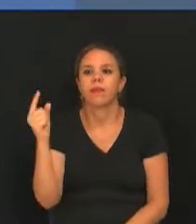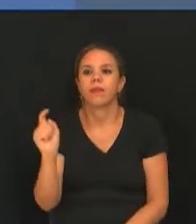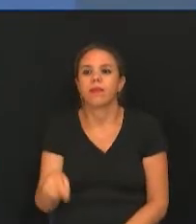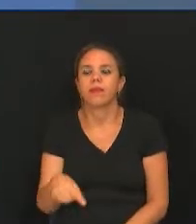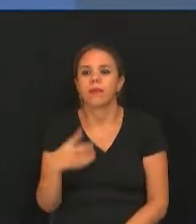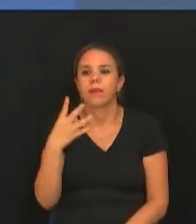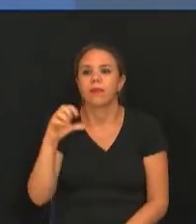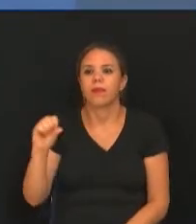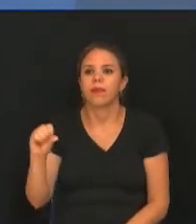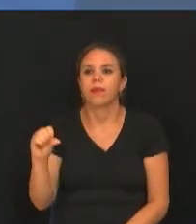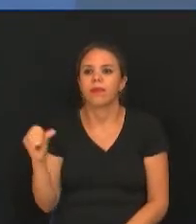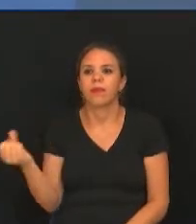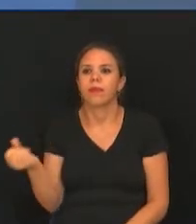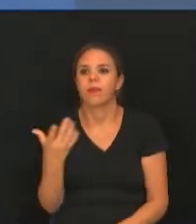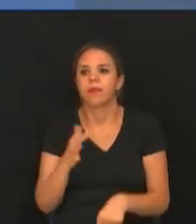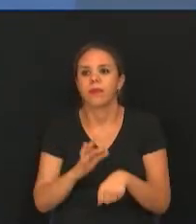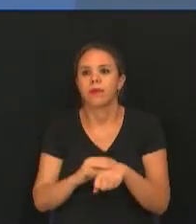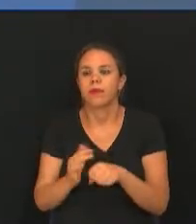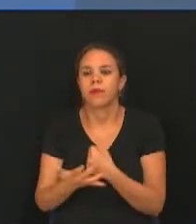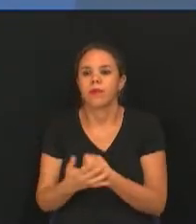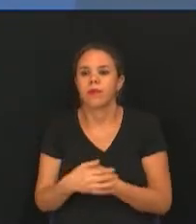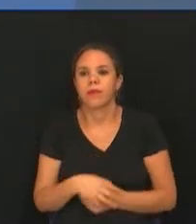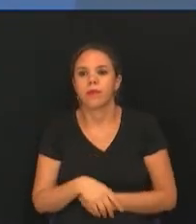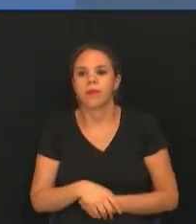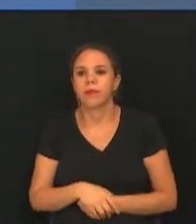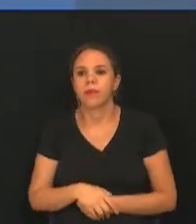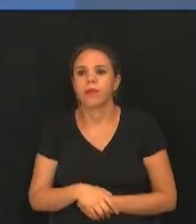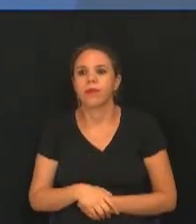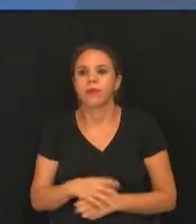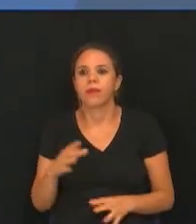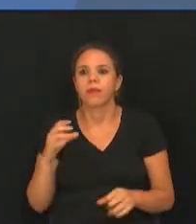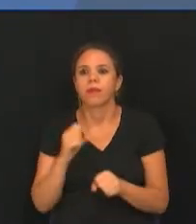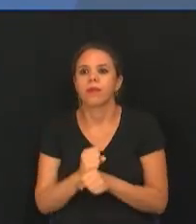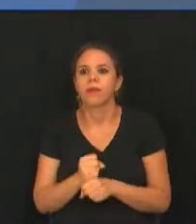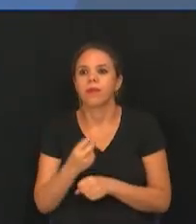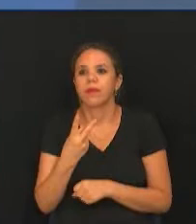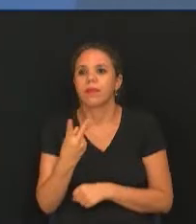131.049 novos casos da Covid-19, o que soma